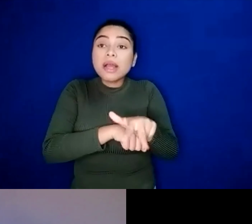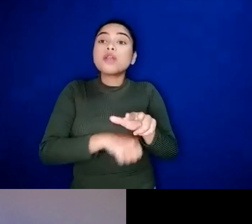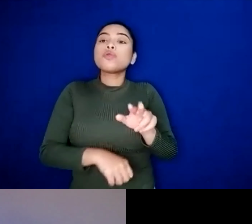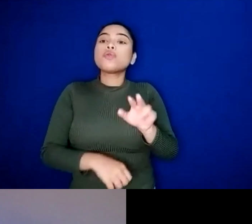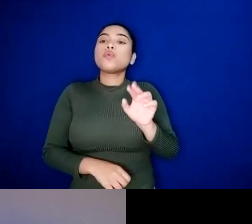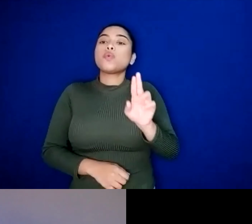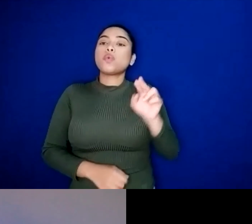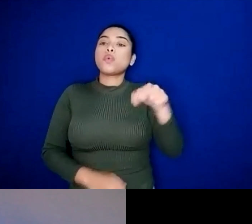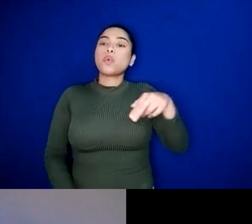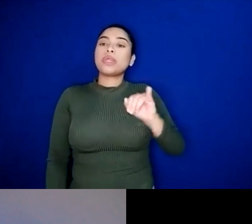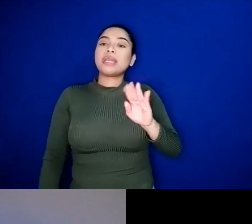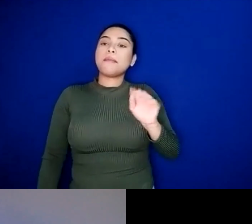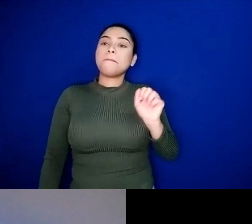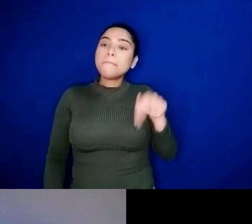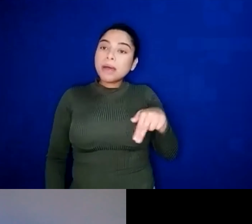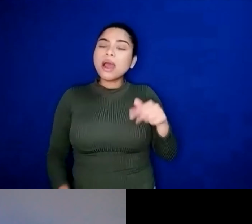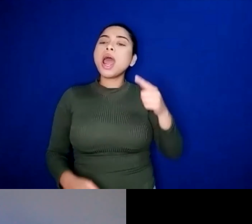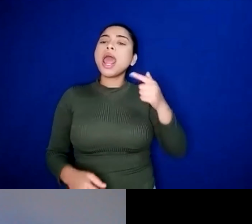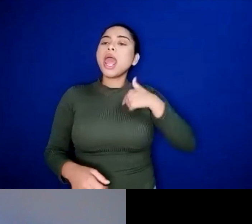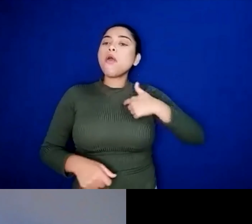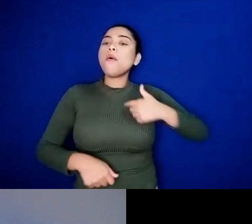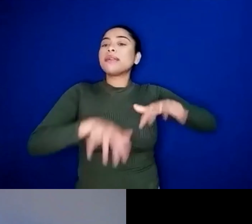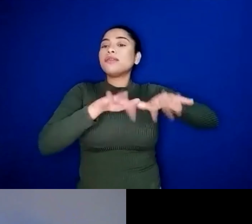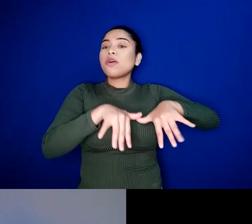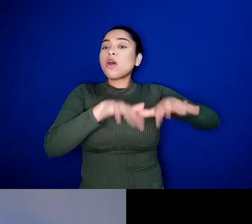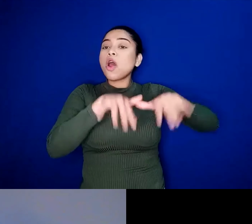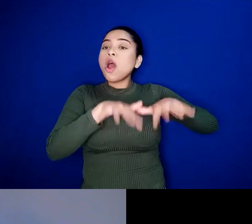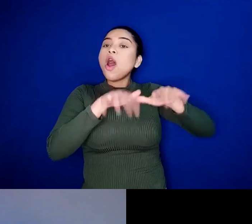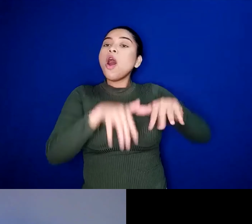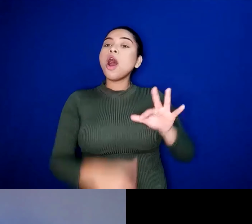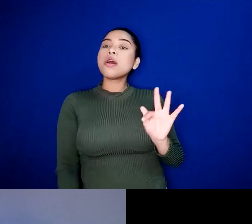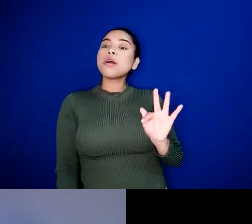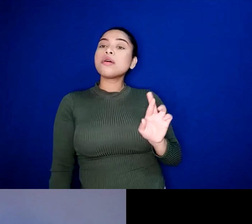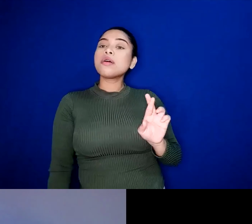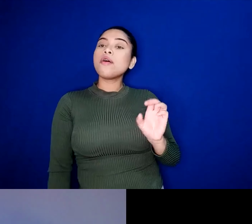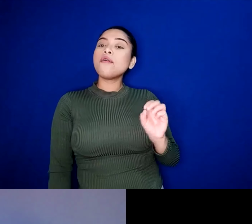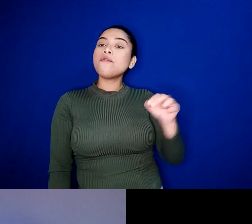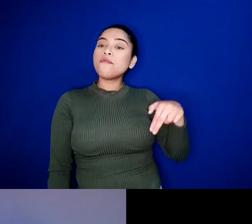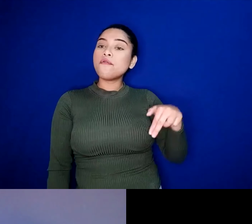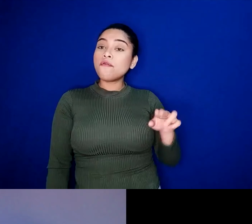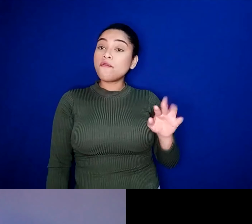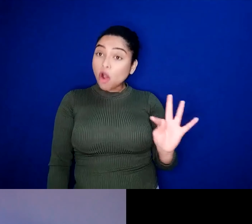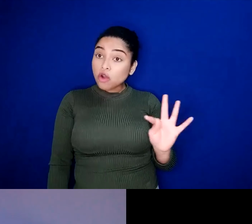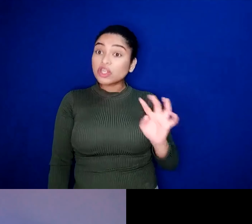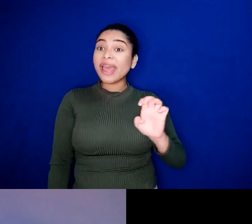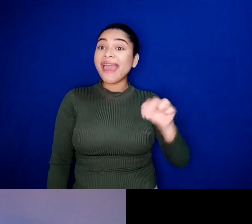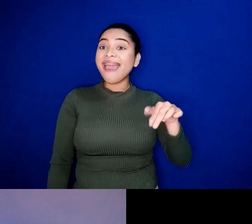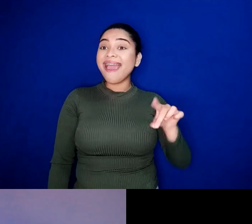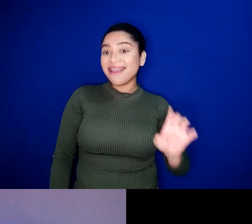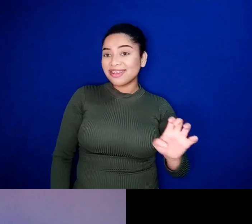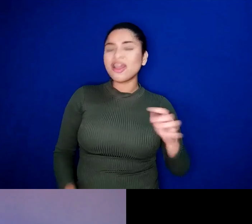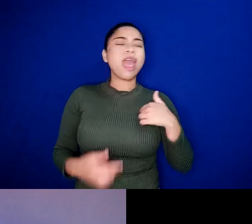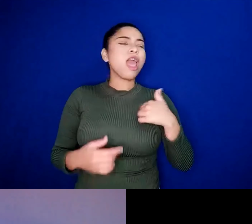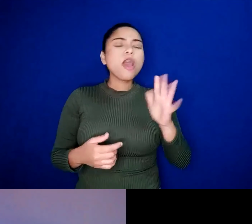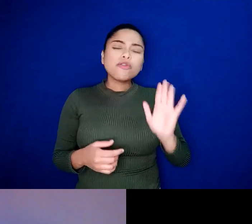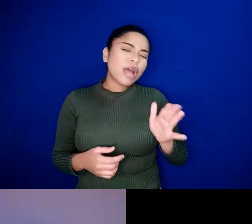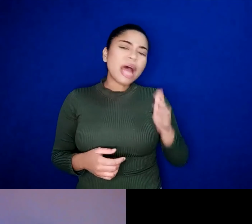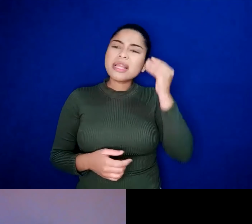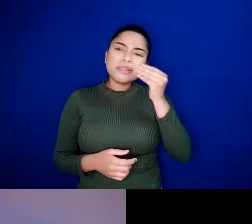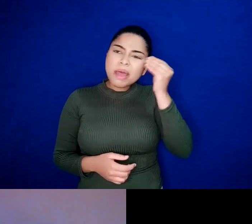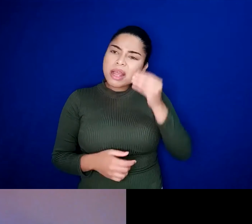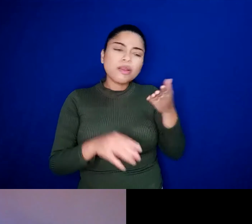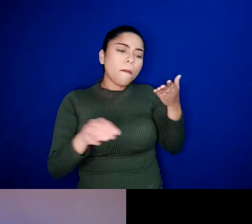Uniban eu entrei como desenvolvedor front-end que eu tinha conhecimento técnico também por conta lá do meu colegial Tec por semente dados tão